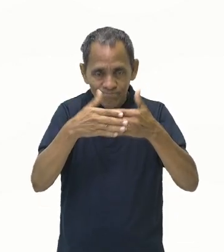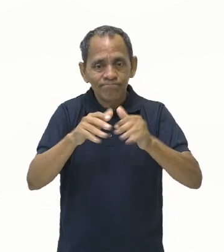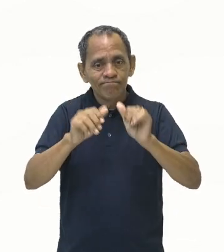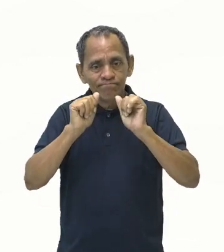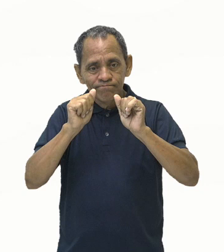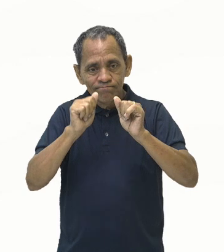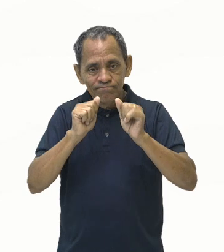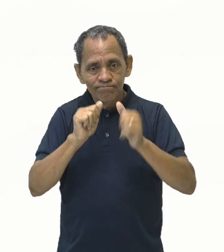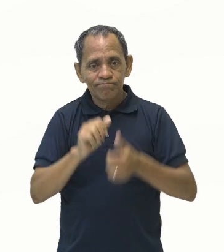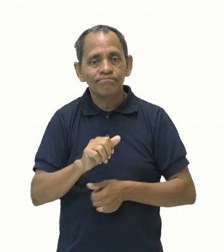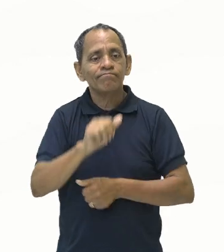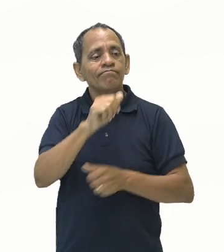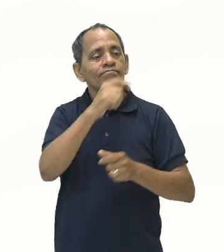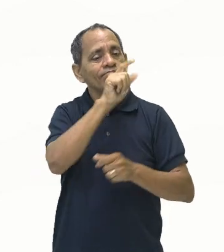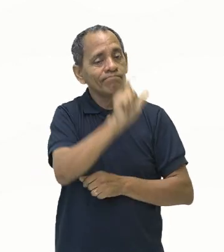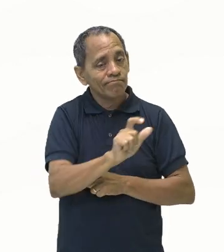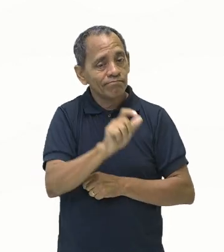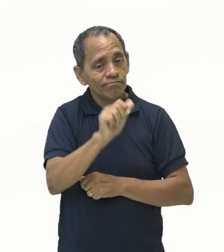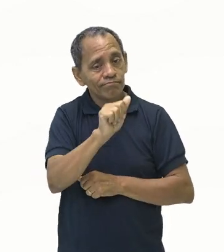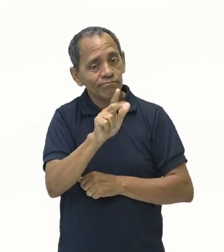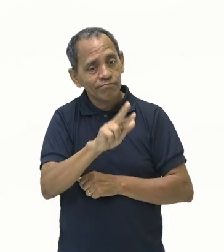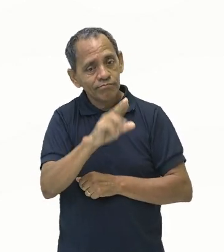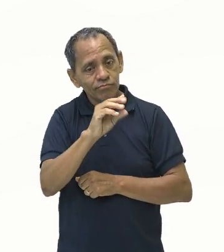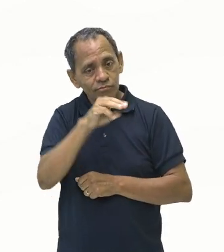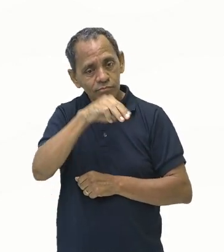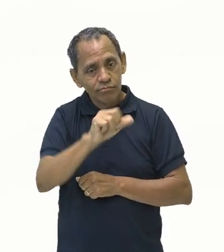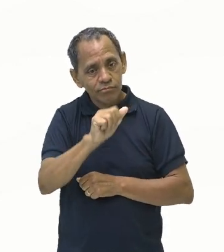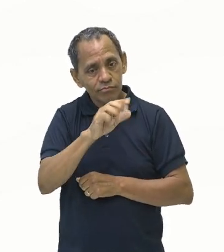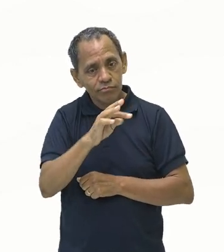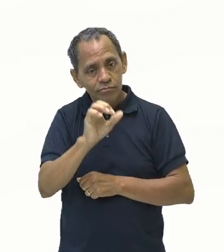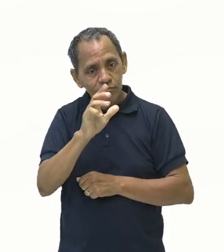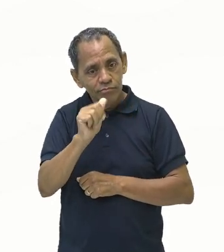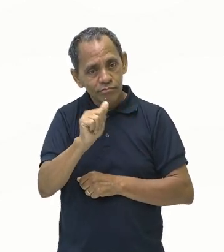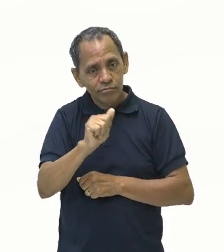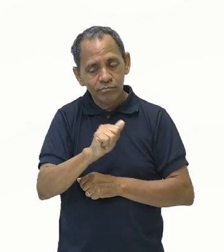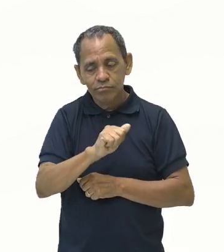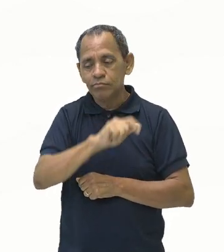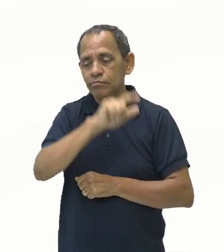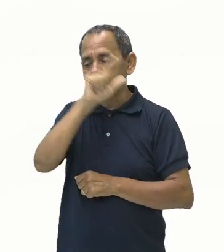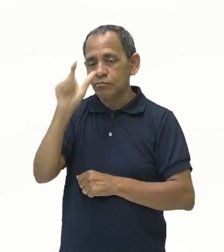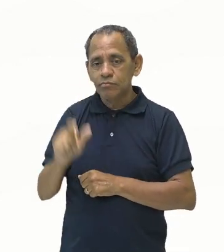ser aromática, que é desta forma aqui,